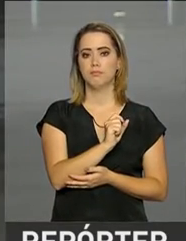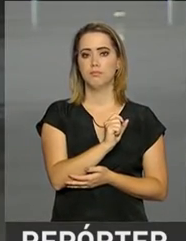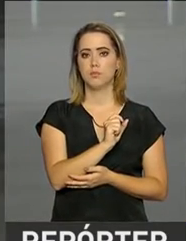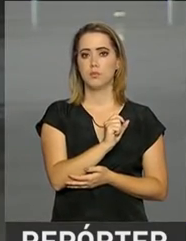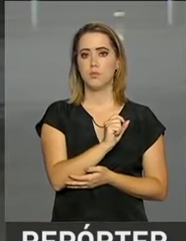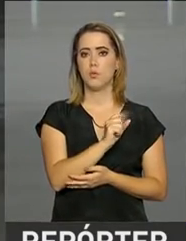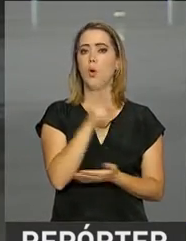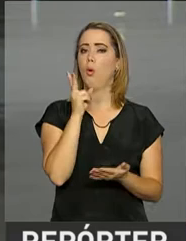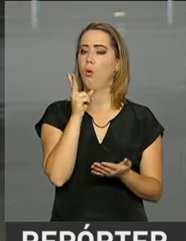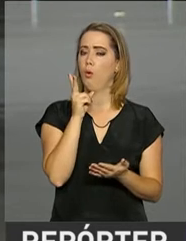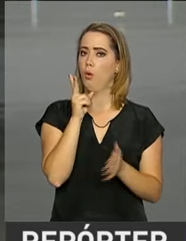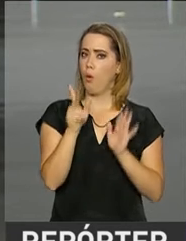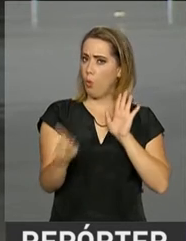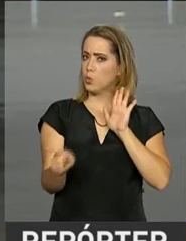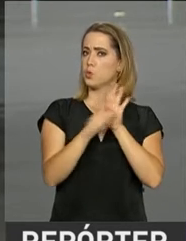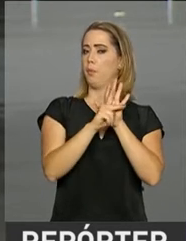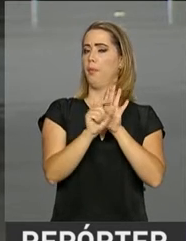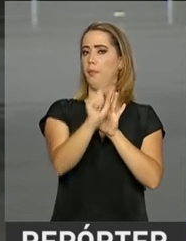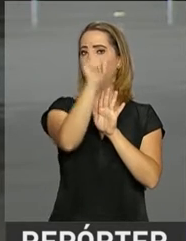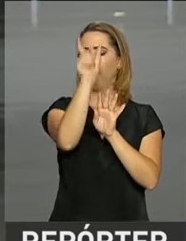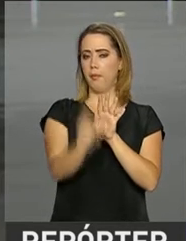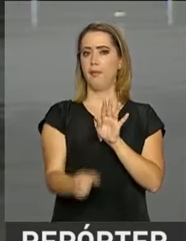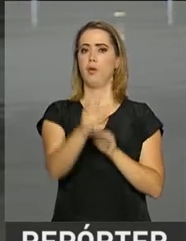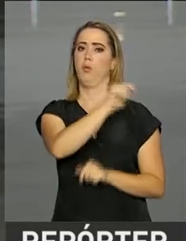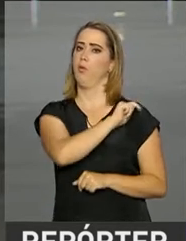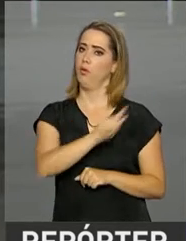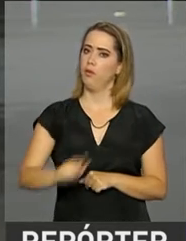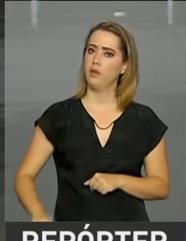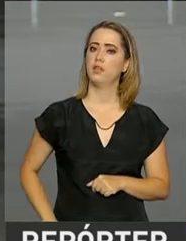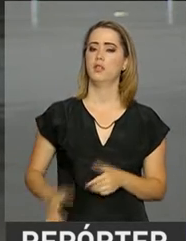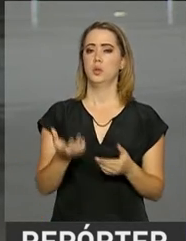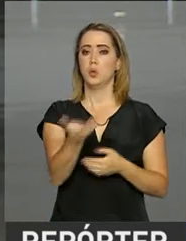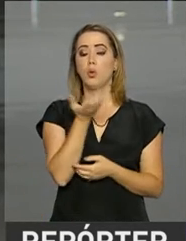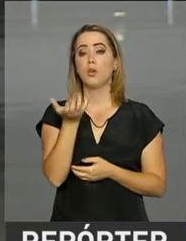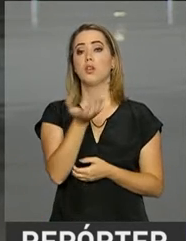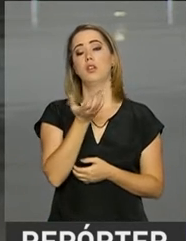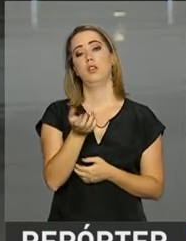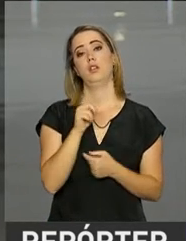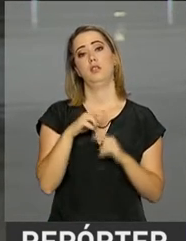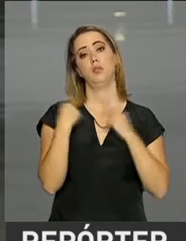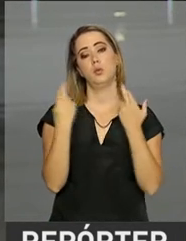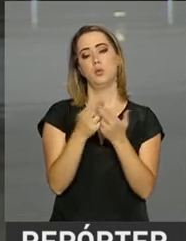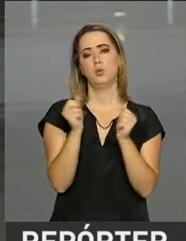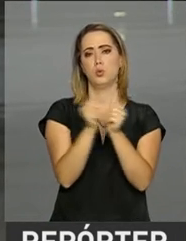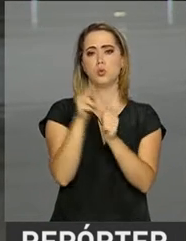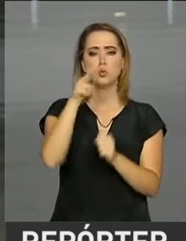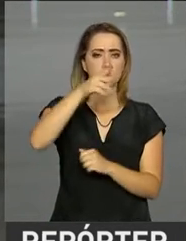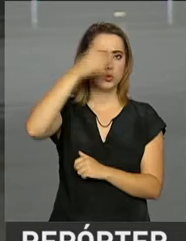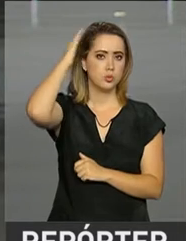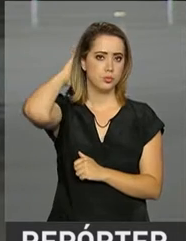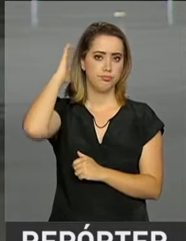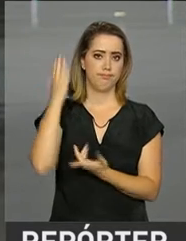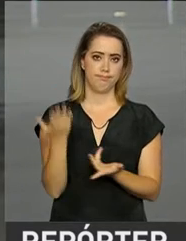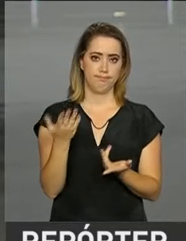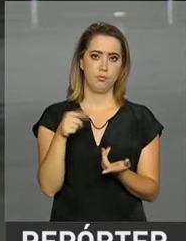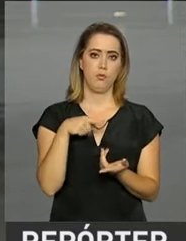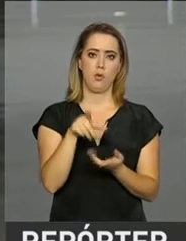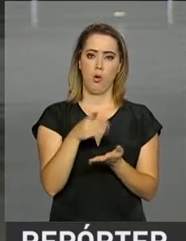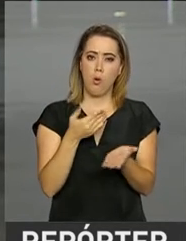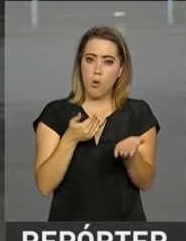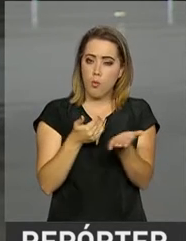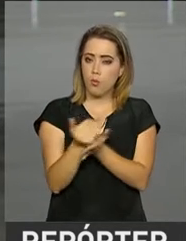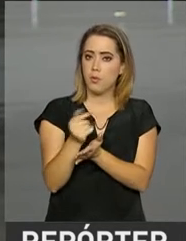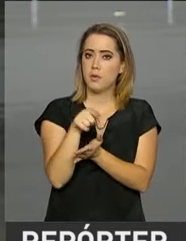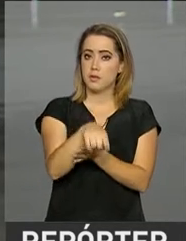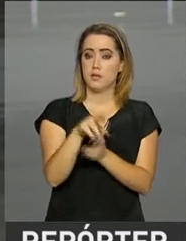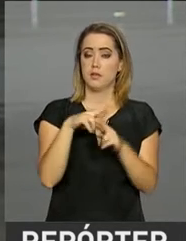foram os próprios governadores que solicitaram esta reunião com o presidente michel temer estão presentes assim que começar a